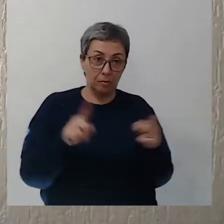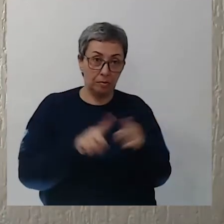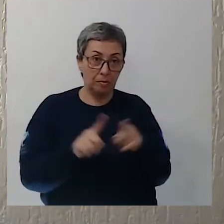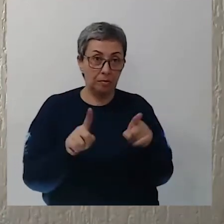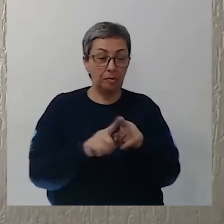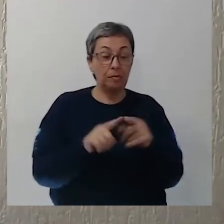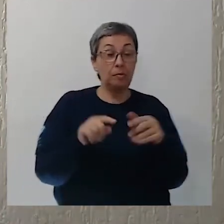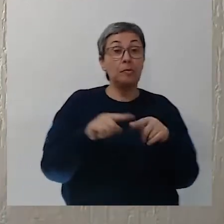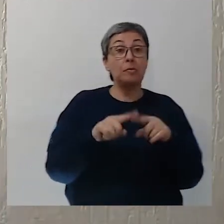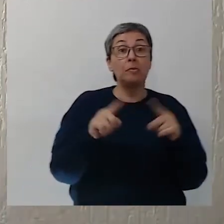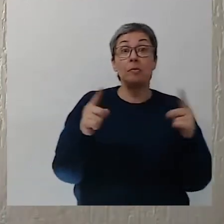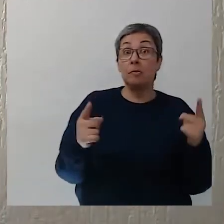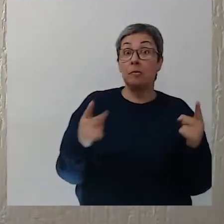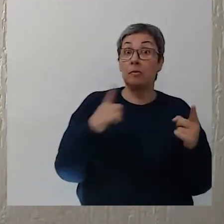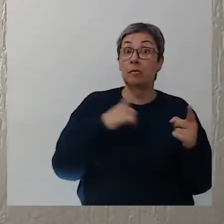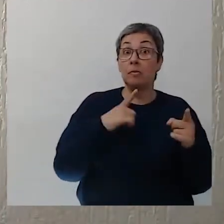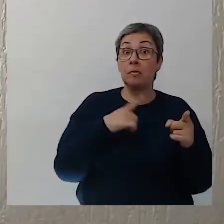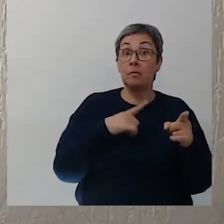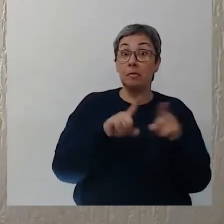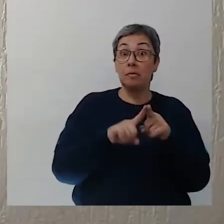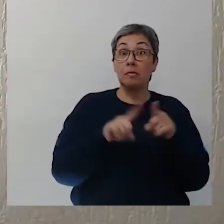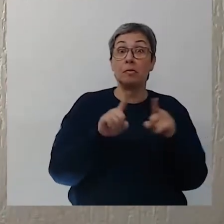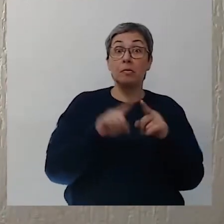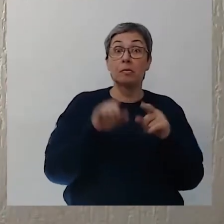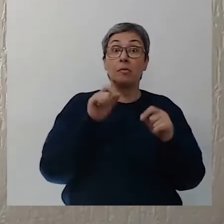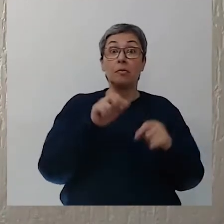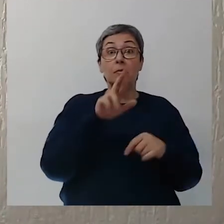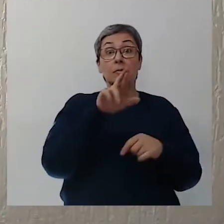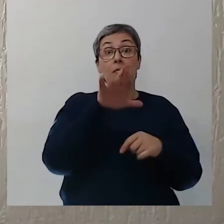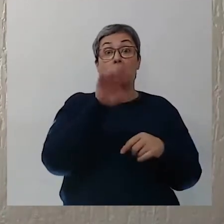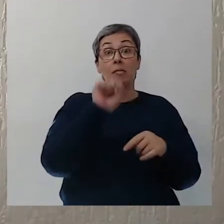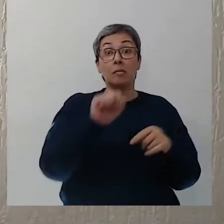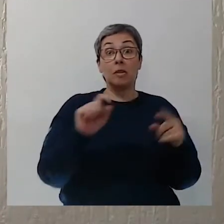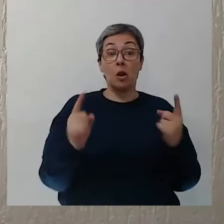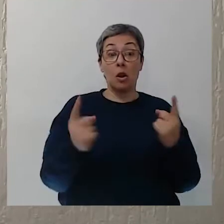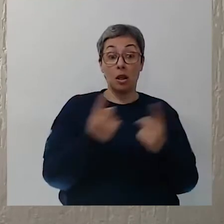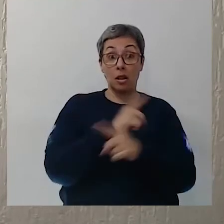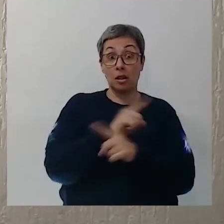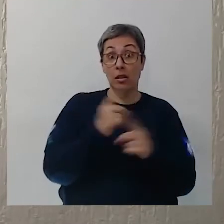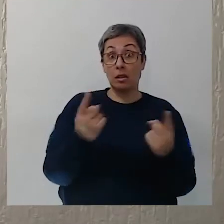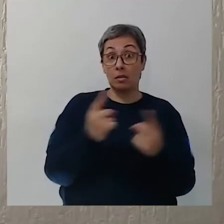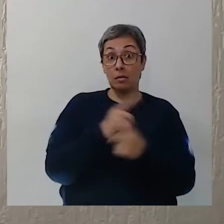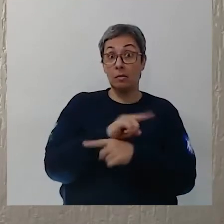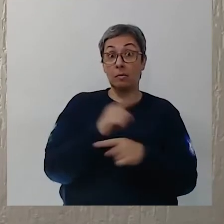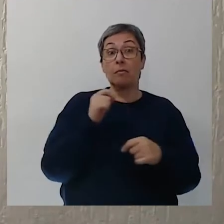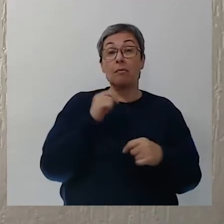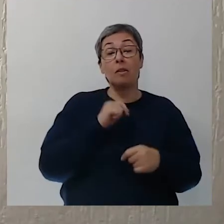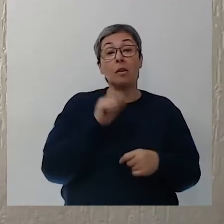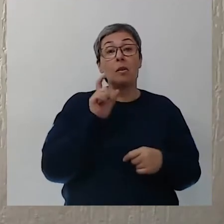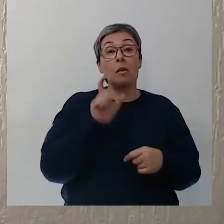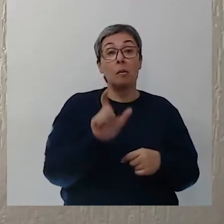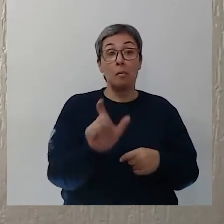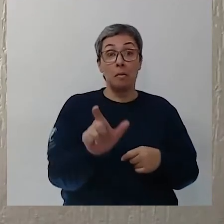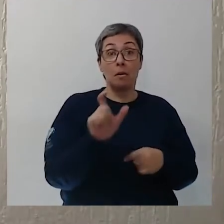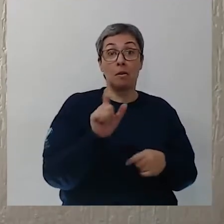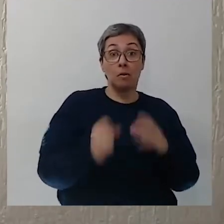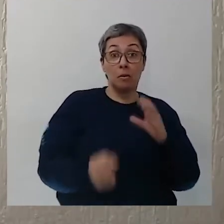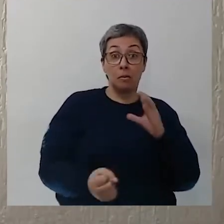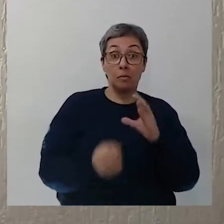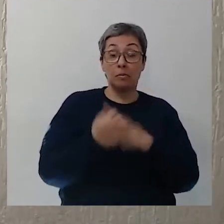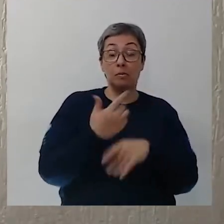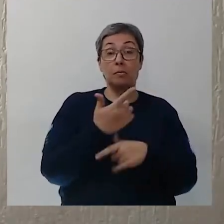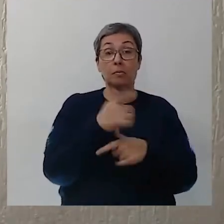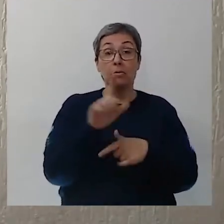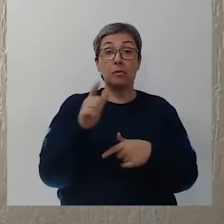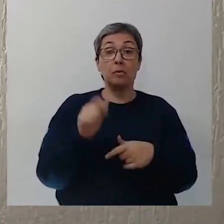né? Mas também tem o acróstico intercalado, onde a palavra, que vai